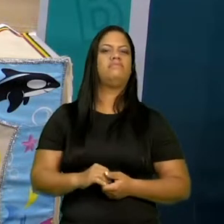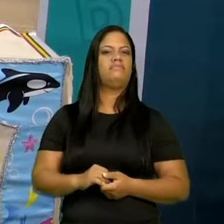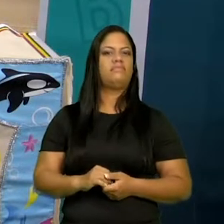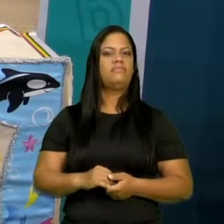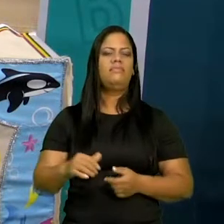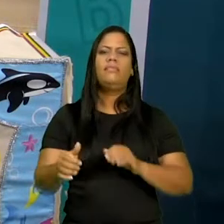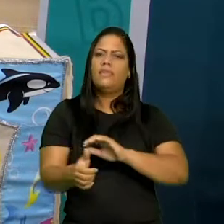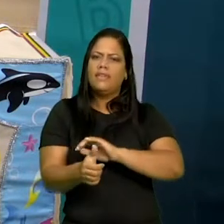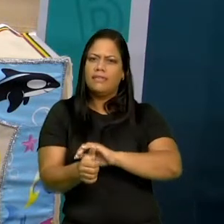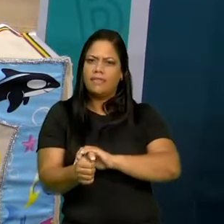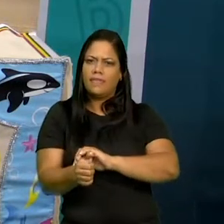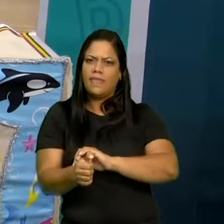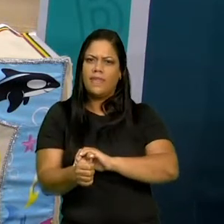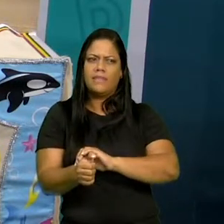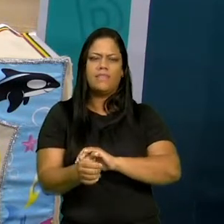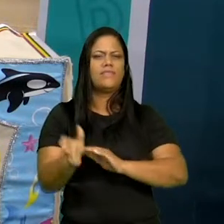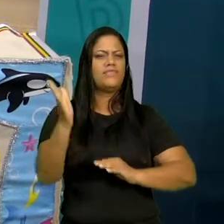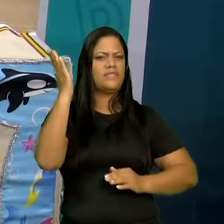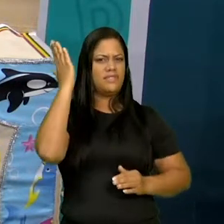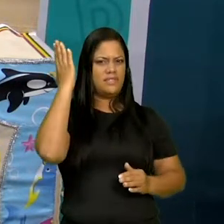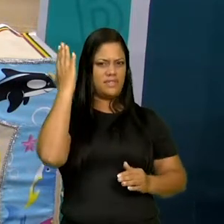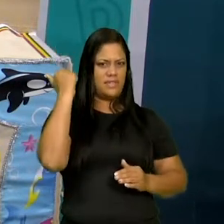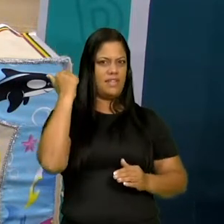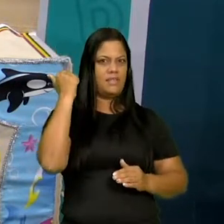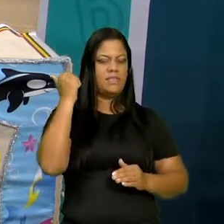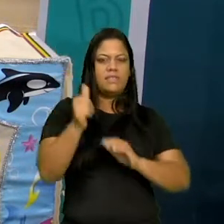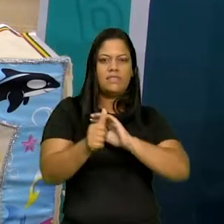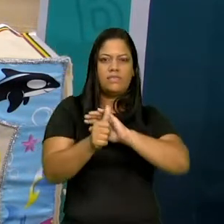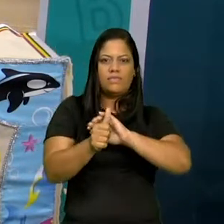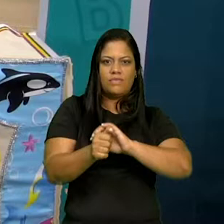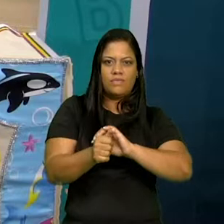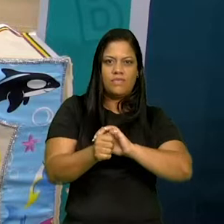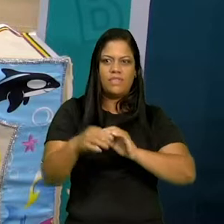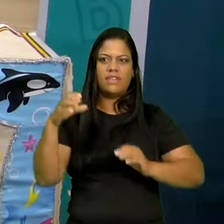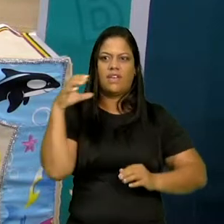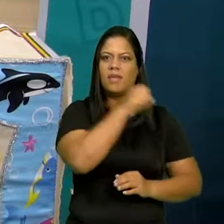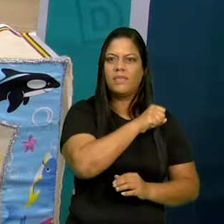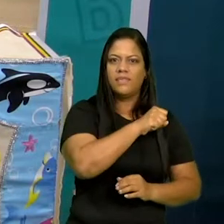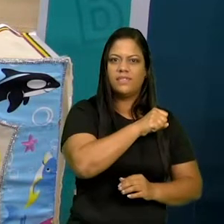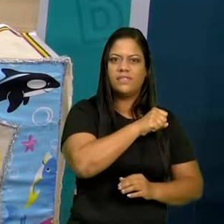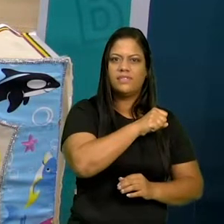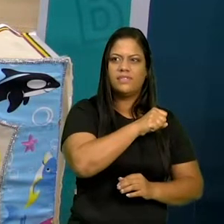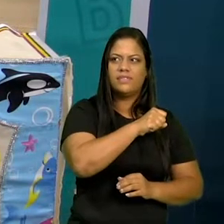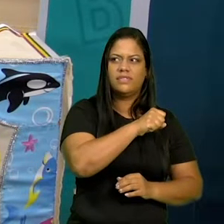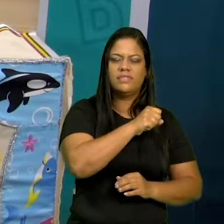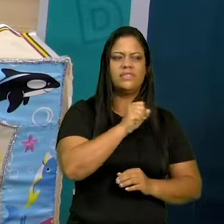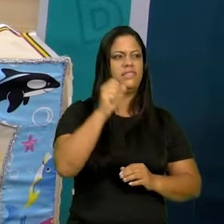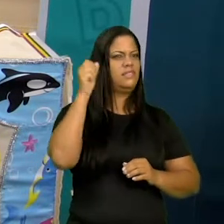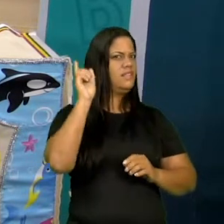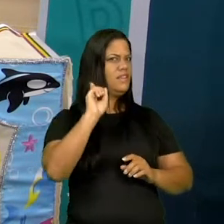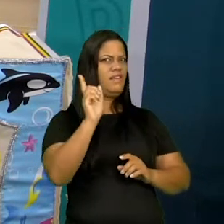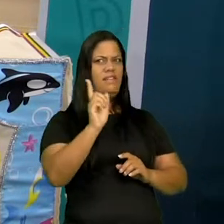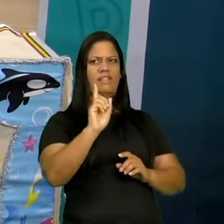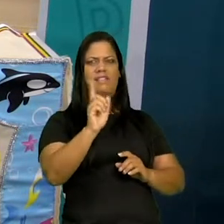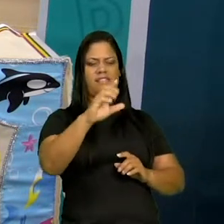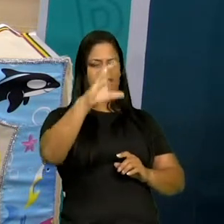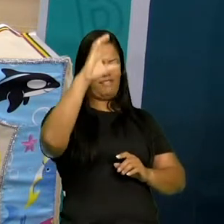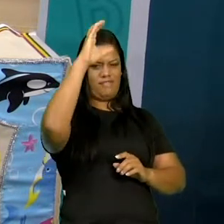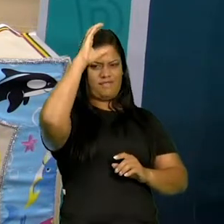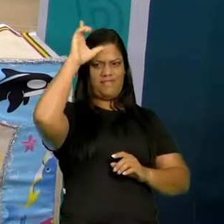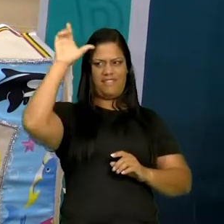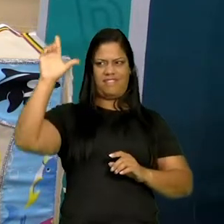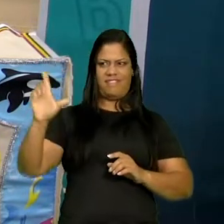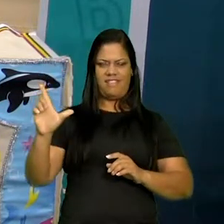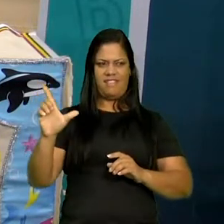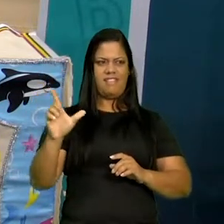A tartaruga, a gente sabe que a tartaruga anda bem rápido, é isso? Não, tia Lê. É não? A